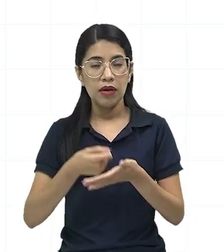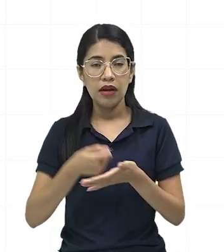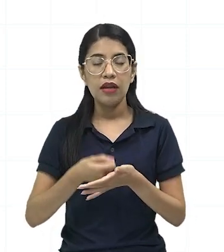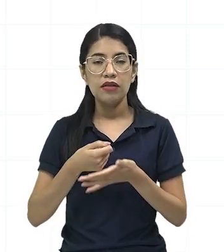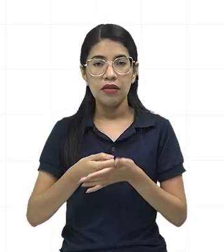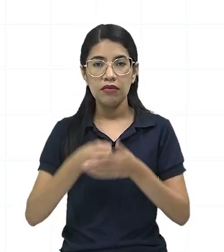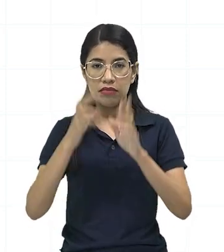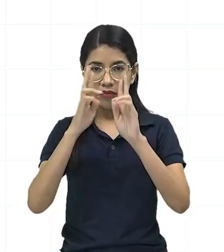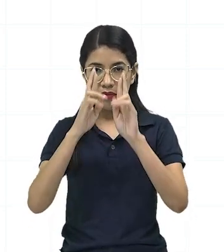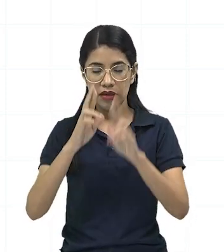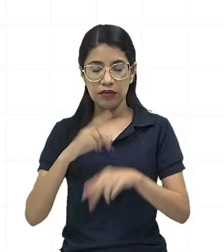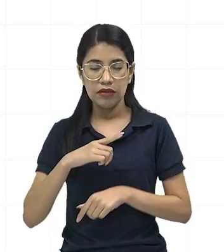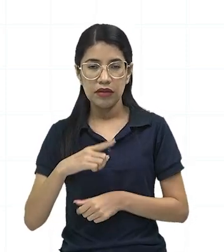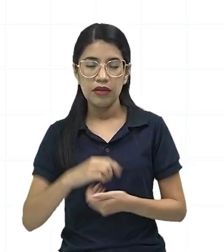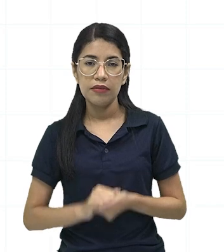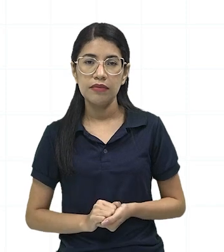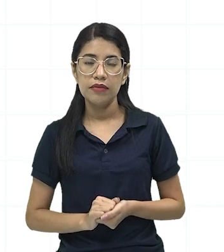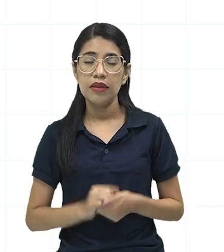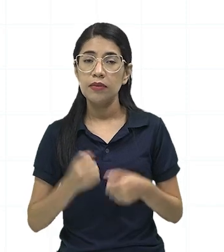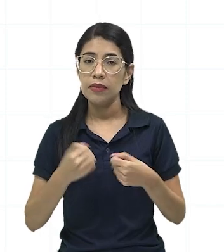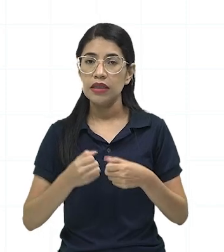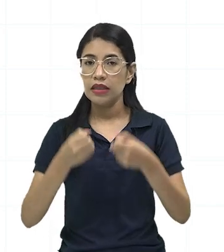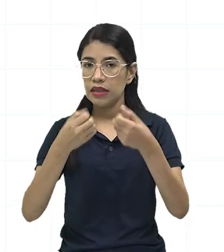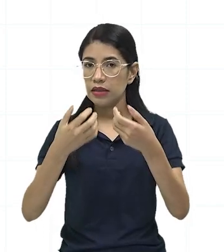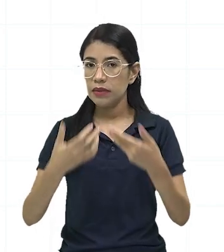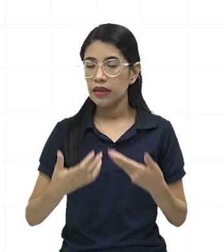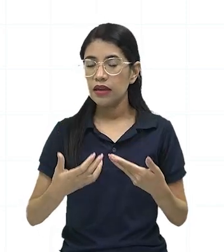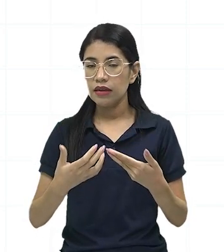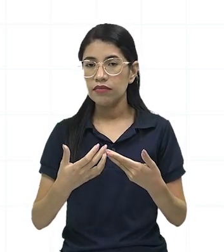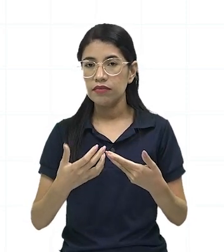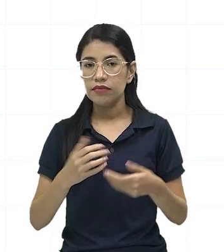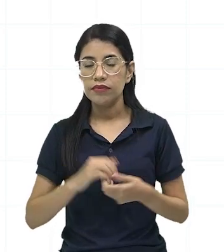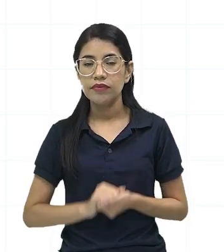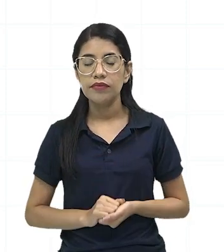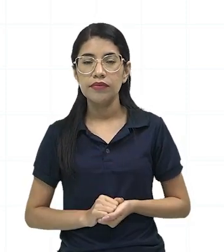seja respeitado, porque é assim que funciona, então tem que falar sobre isso para resolver o problema.